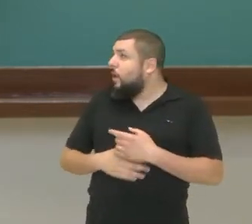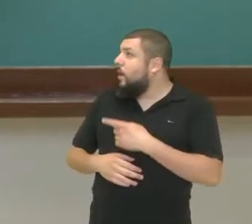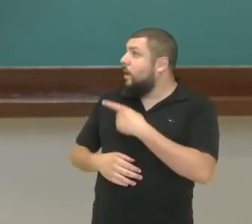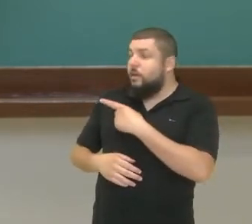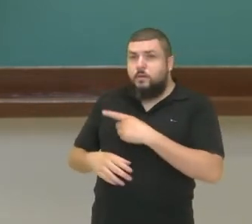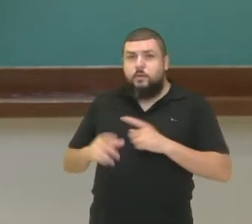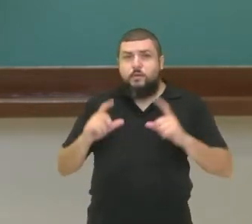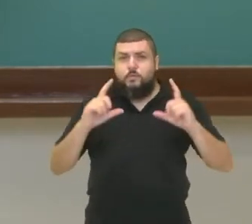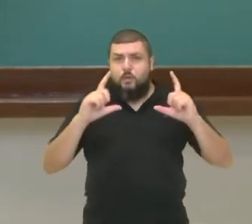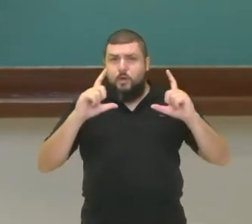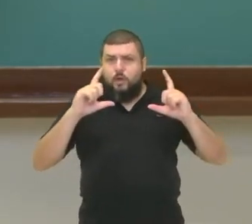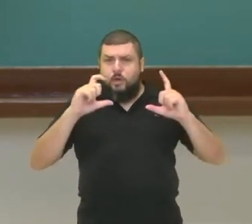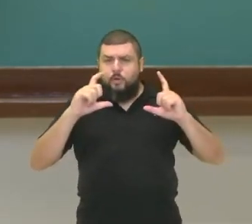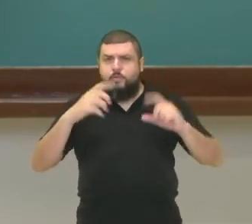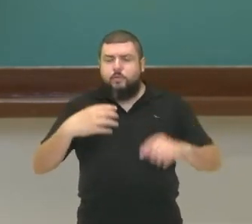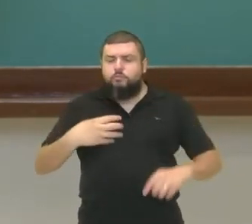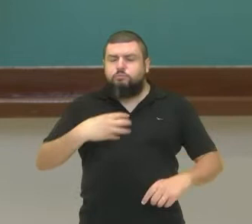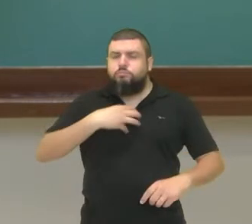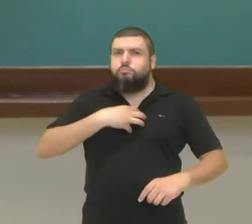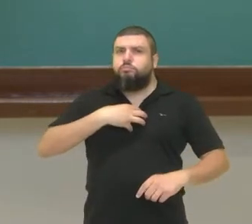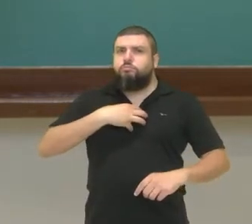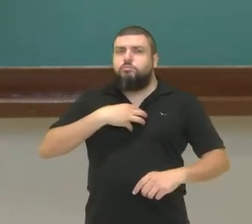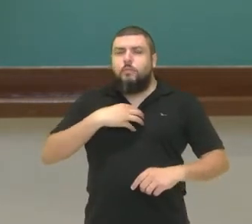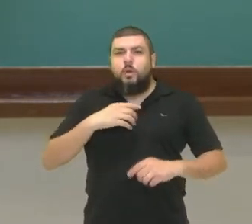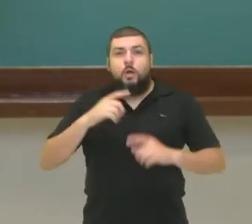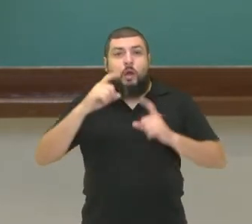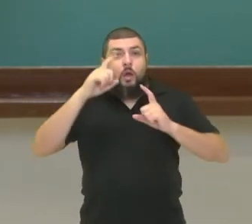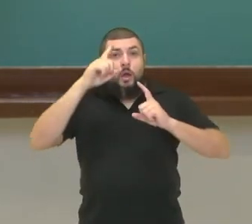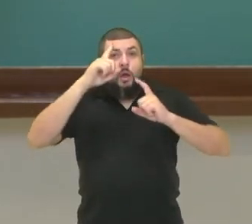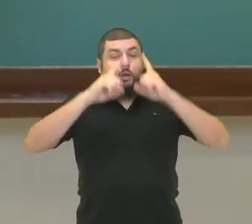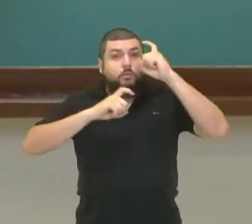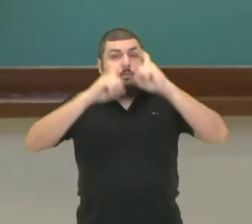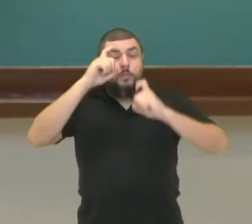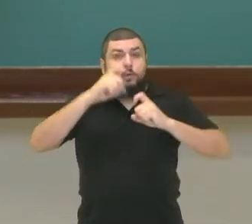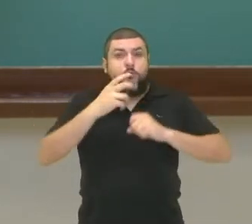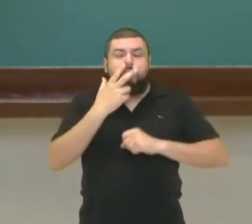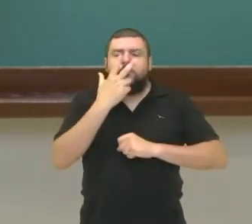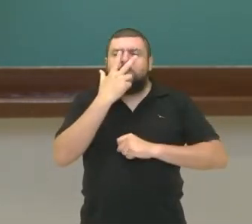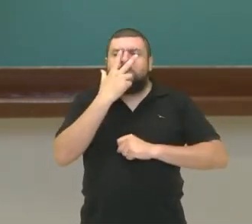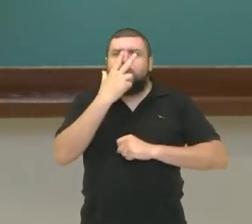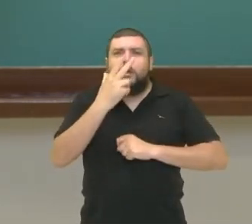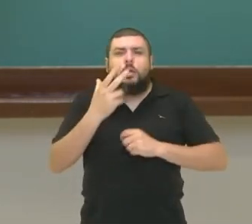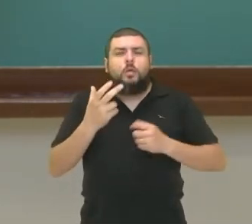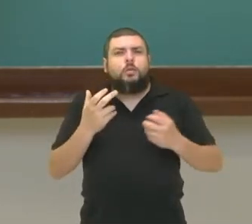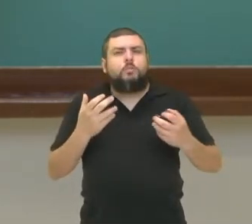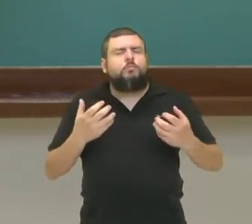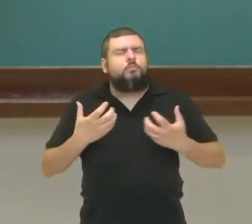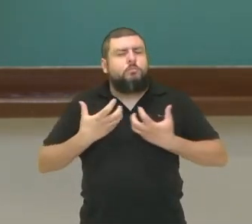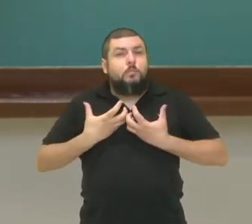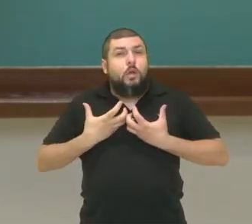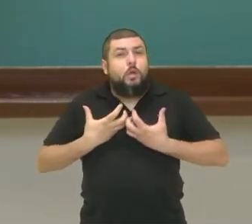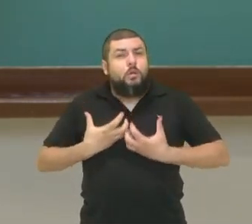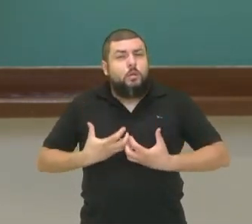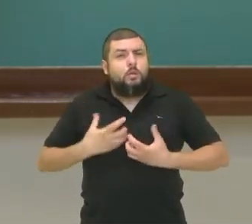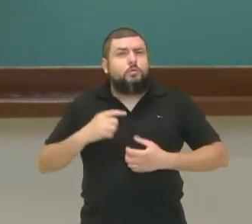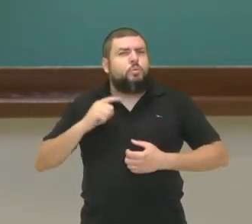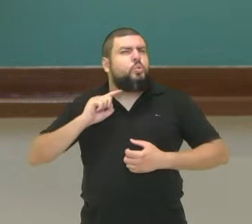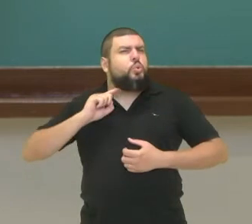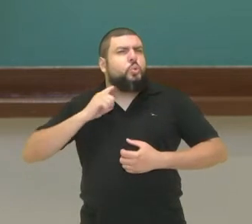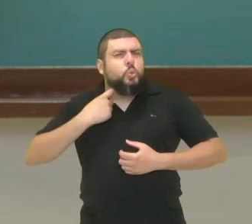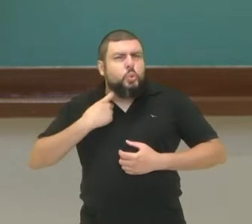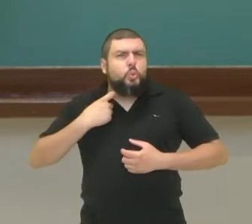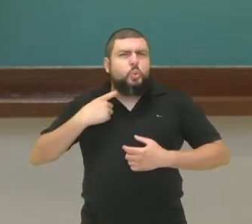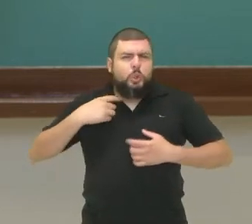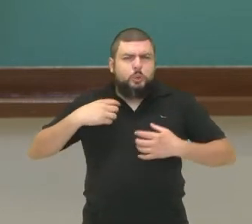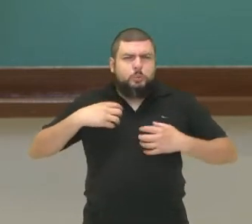você percebe no semblante das crianças que elas estão cansadas, que elas estão sujas, maltrapilhas, né? Elas